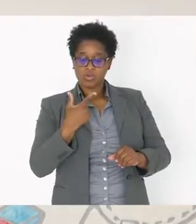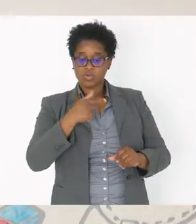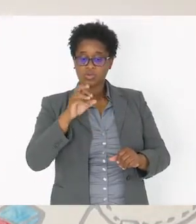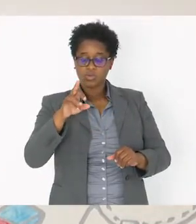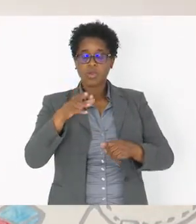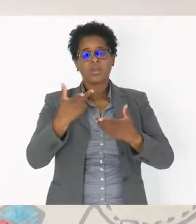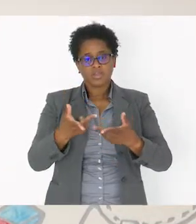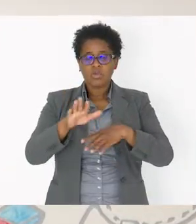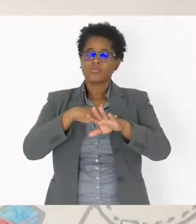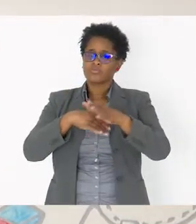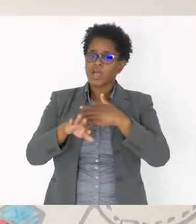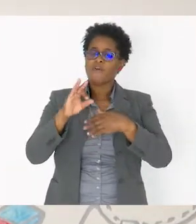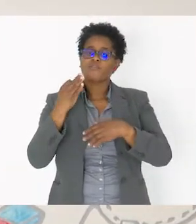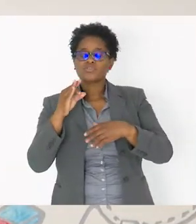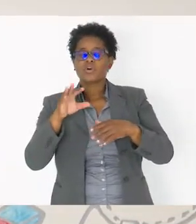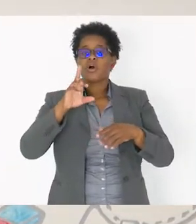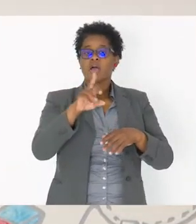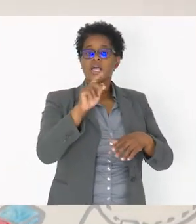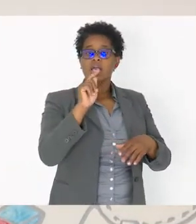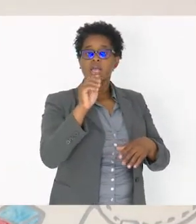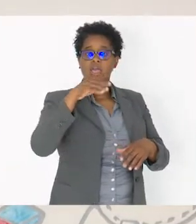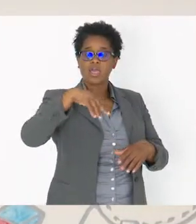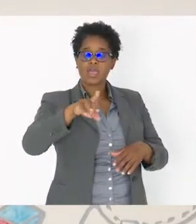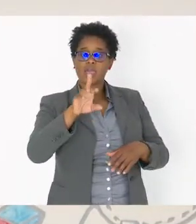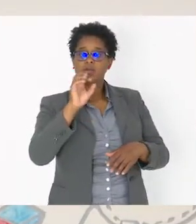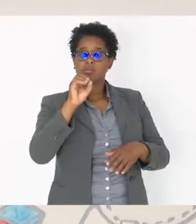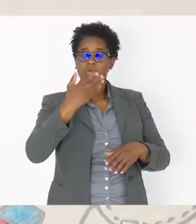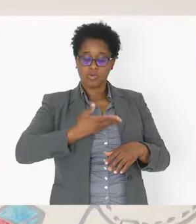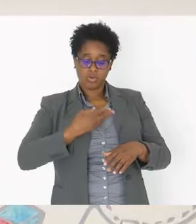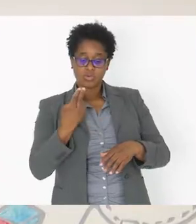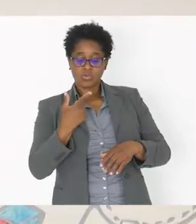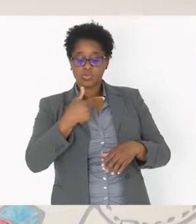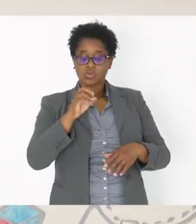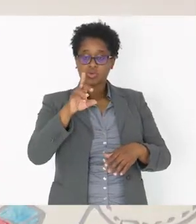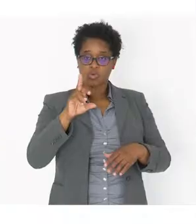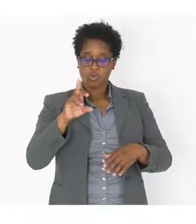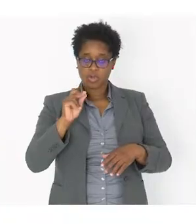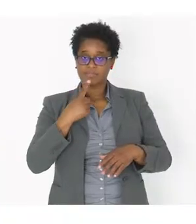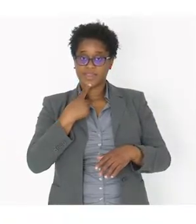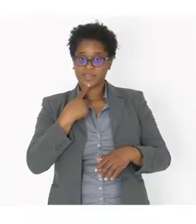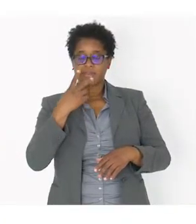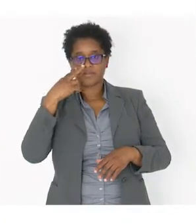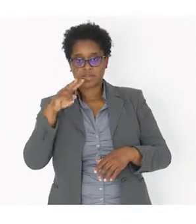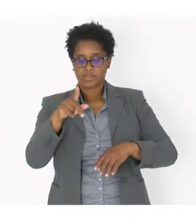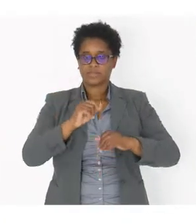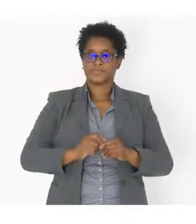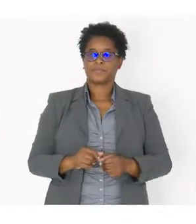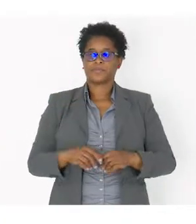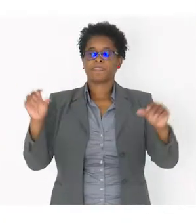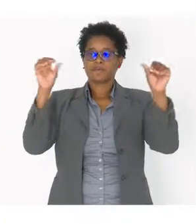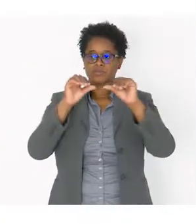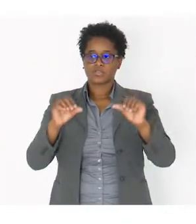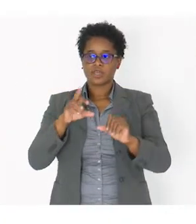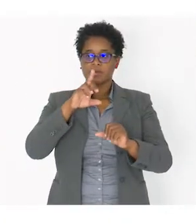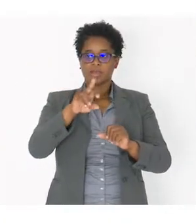a função reprodutora, certo? Vejamos. No